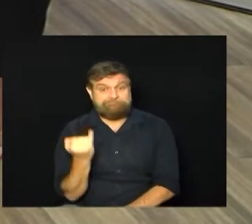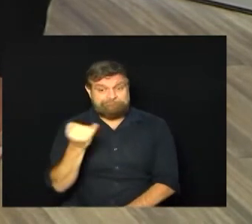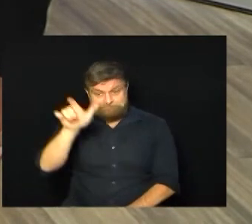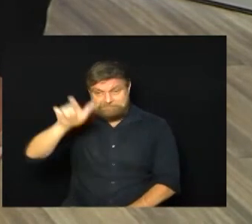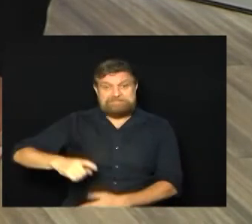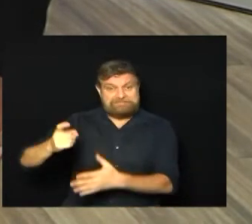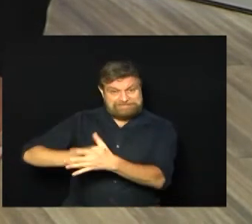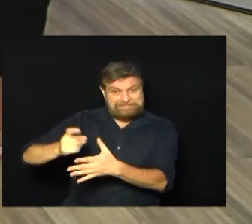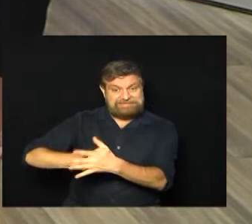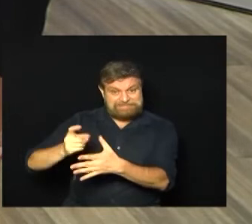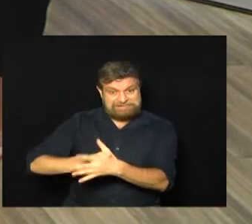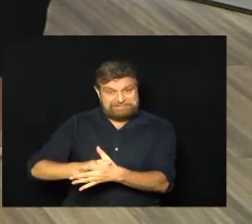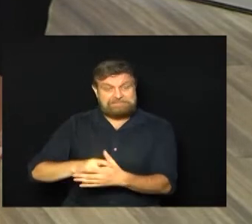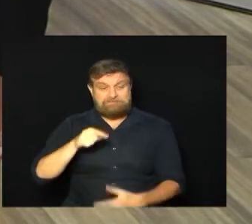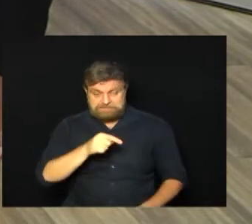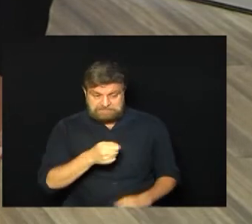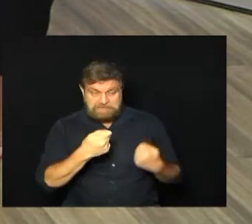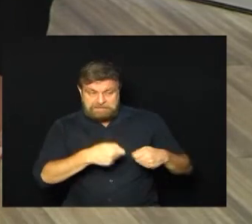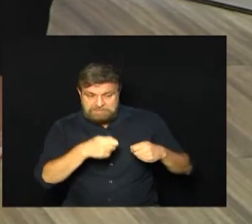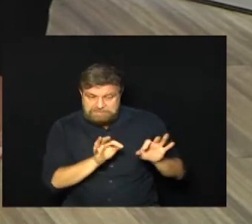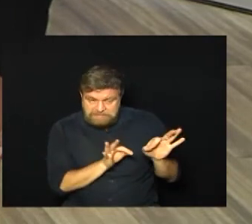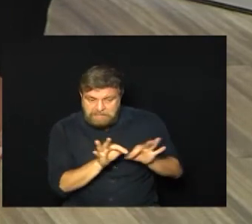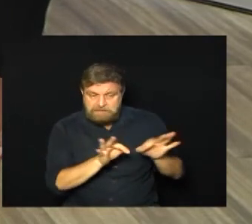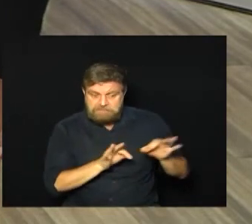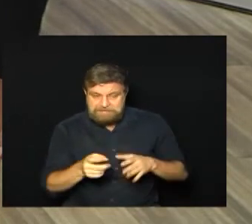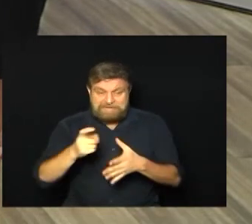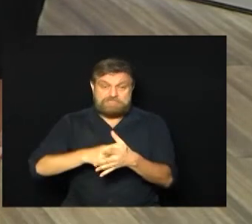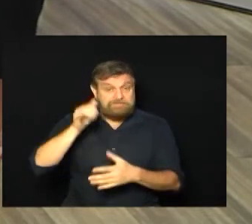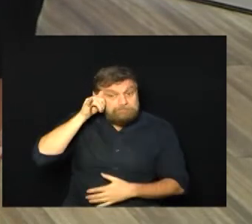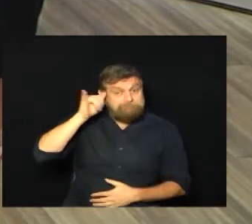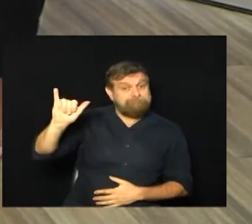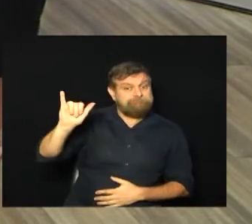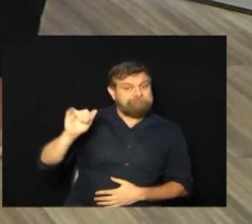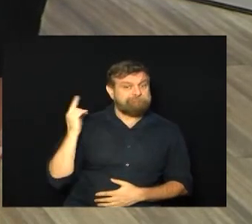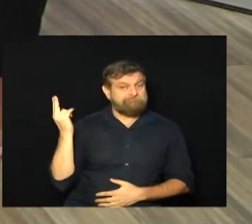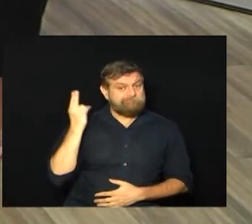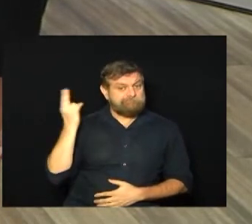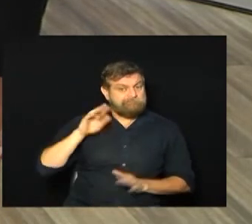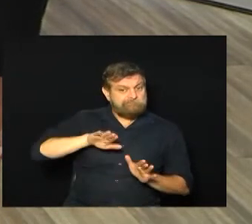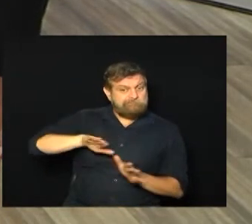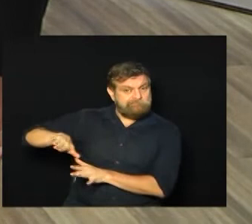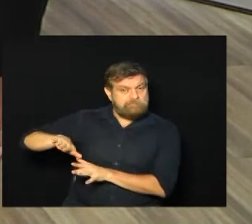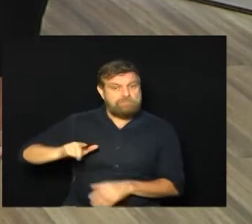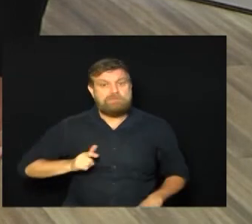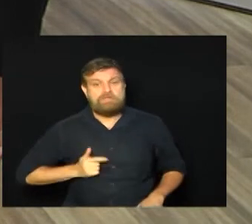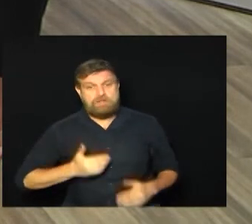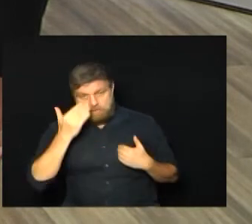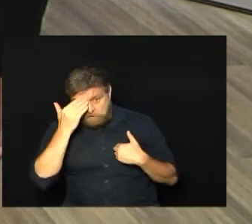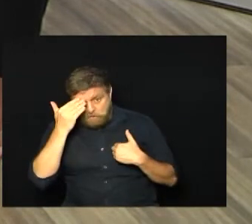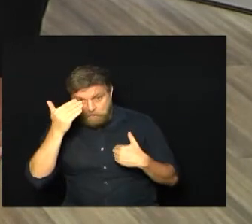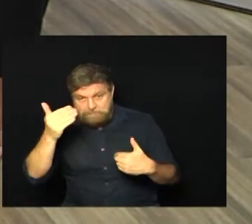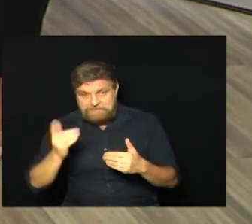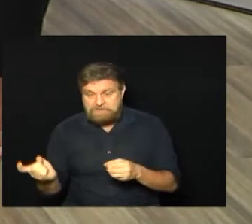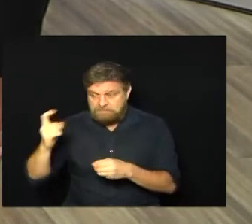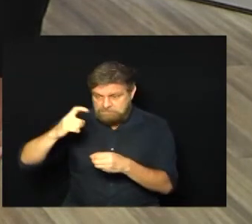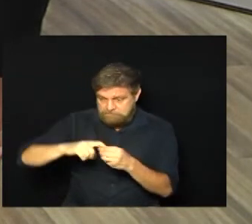dívidas, então se organize aí para você não fazer dívidas. Vivi, muito obrigado pelas notícias da Metrópole de Campinas. Volta daqui